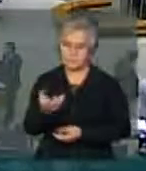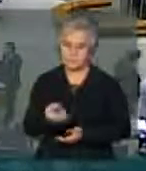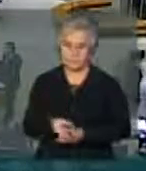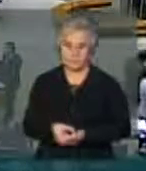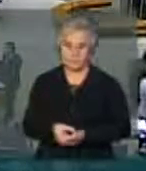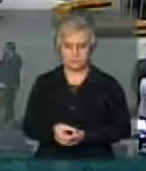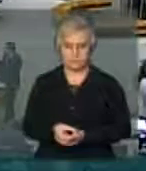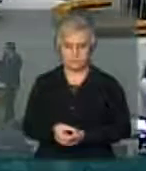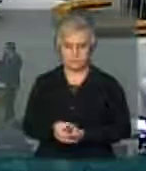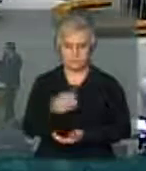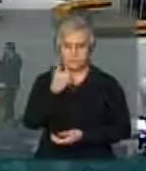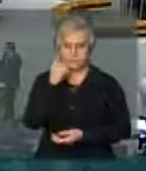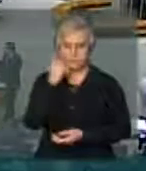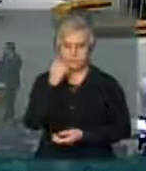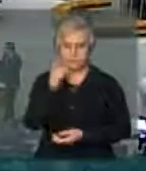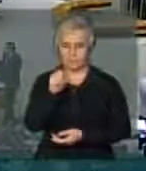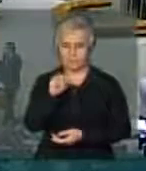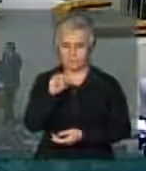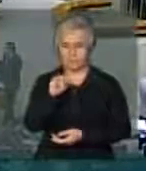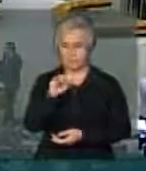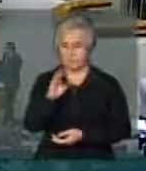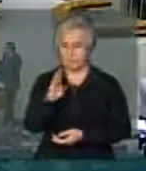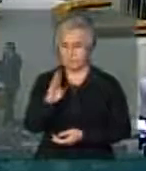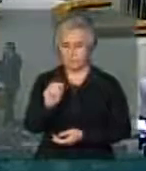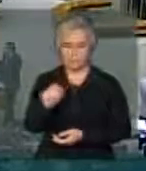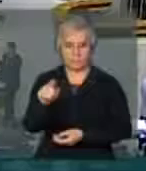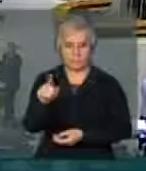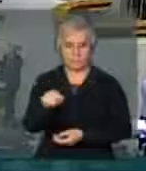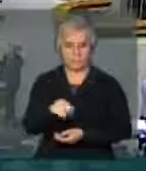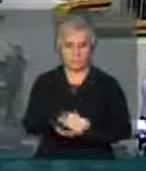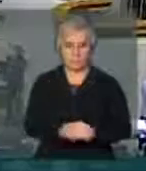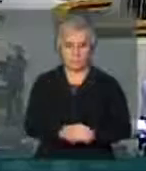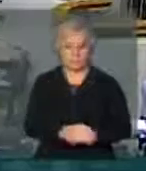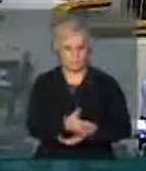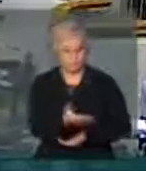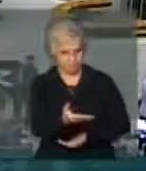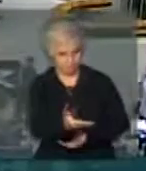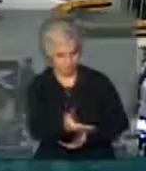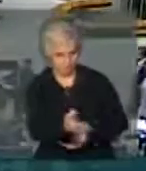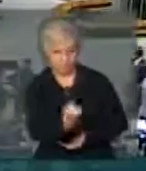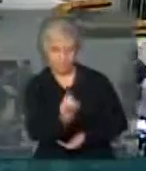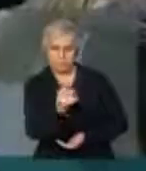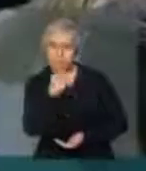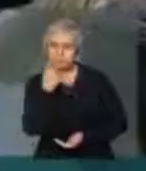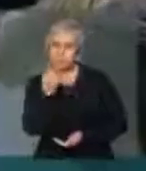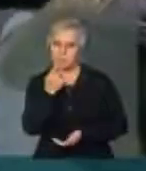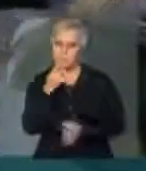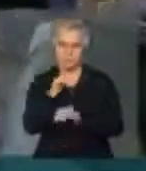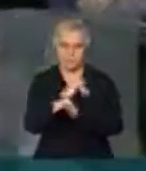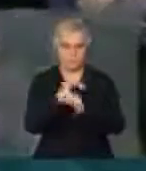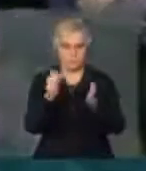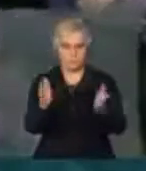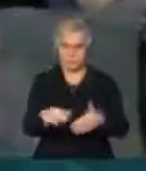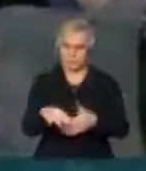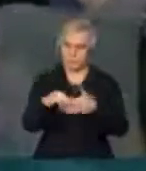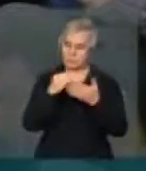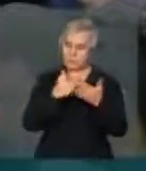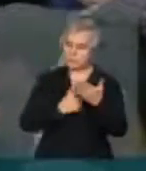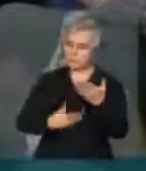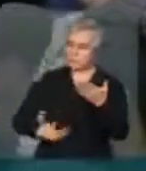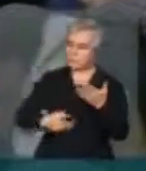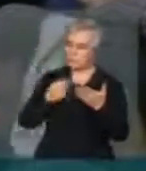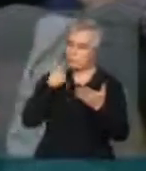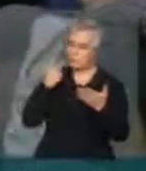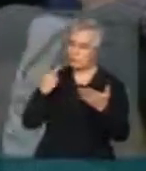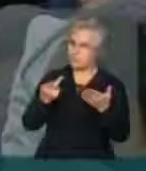Deputado Cibada, tribuna. Só para registrar, presidente, que a fala aqui do líder do governo acaba